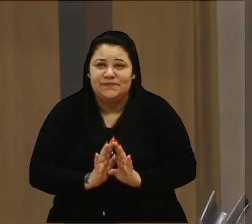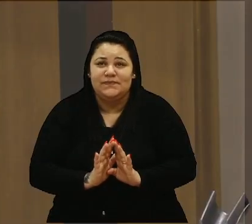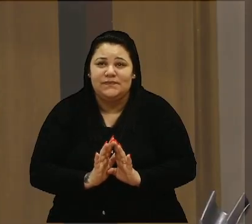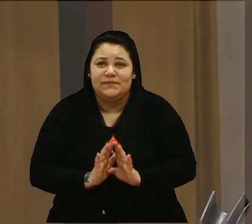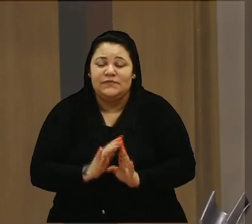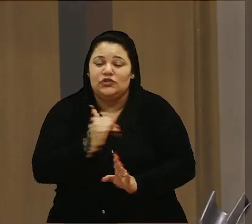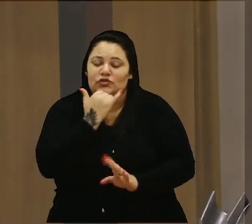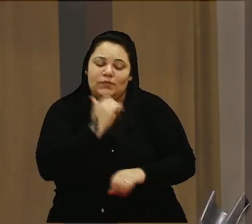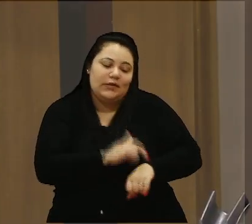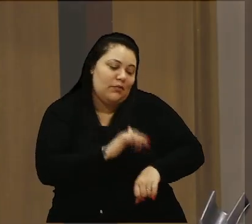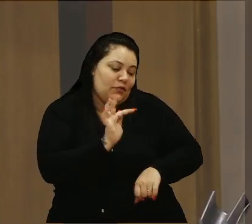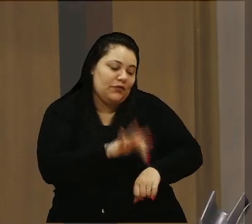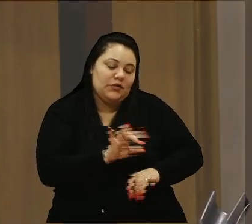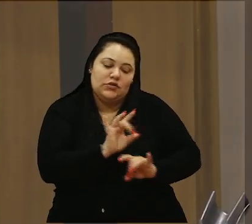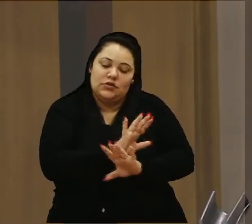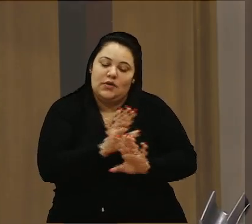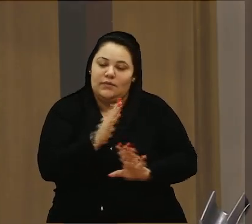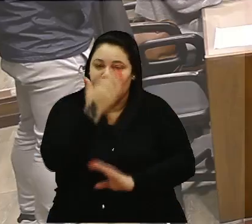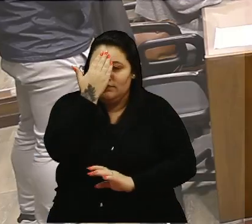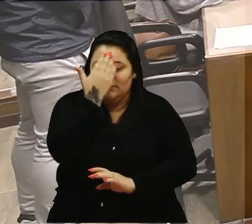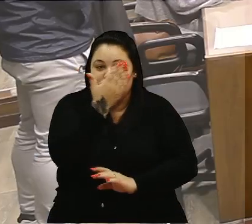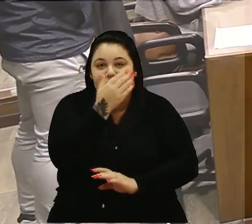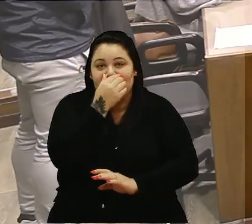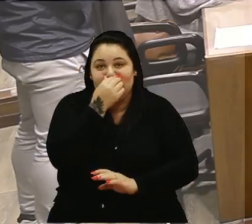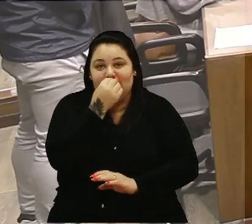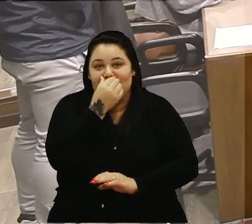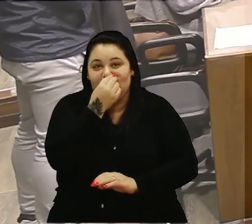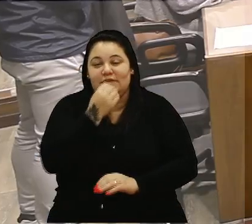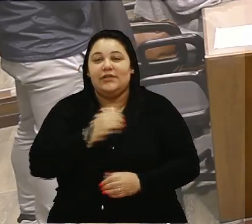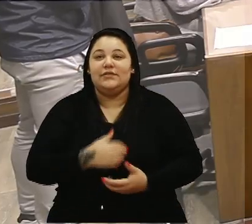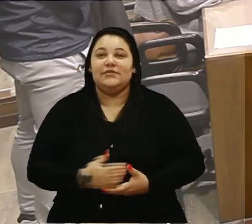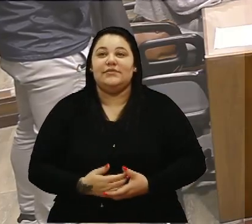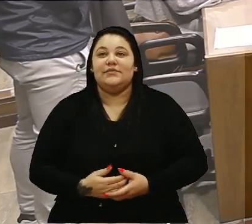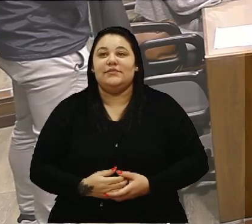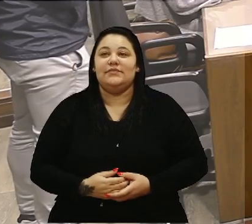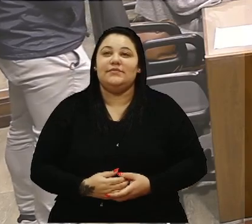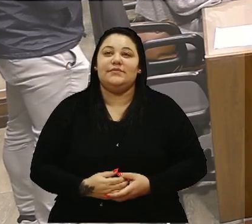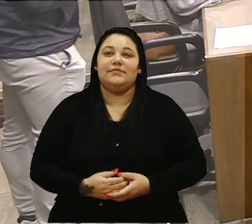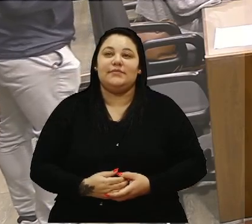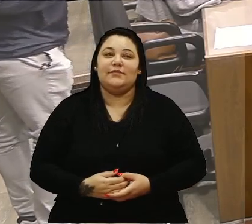Desculpa, já foi o tempo, seria isso. Obrigado, vereador Caleb. Muito obrigado, presidente.